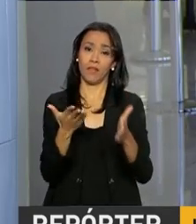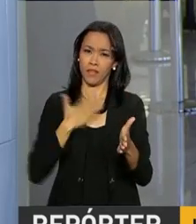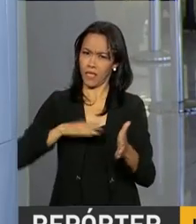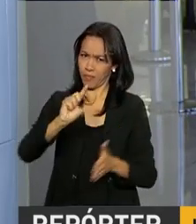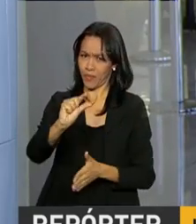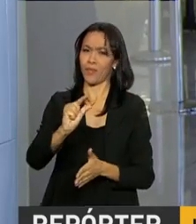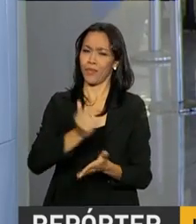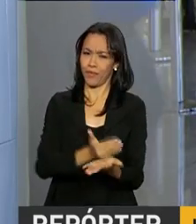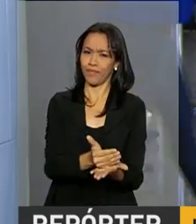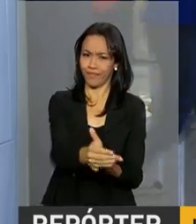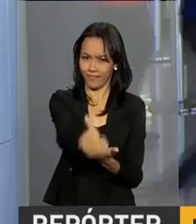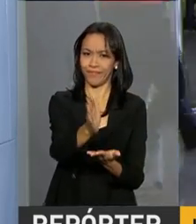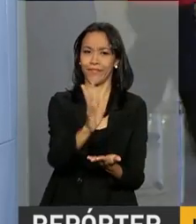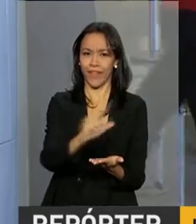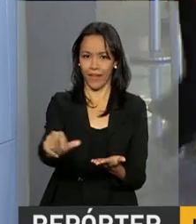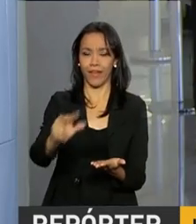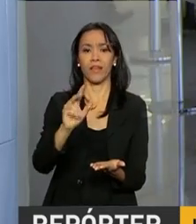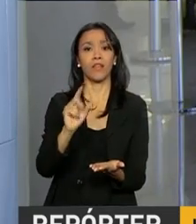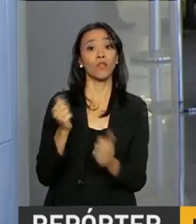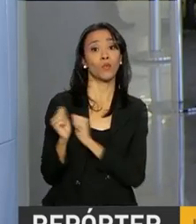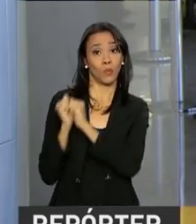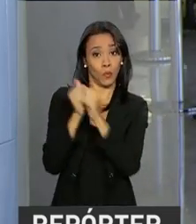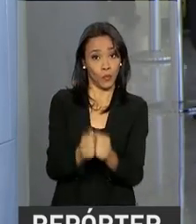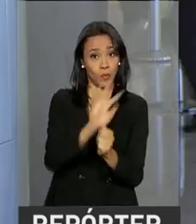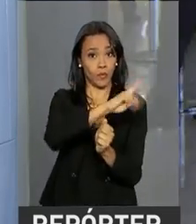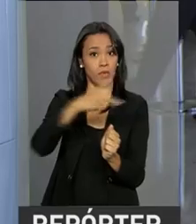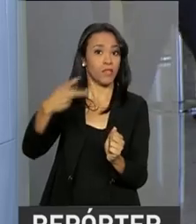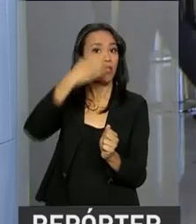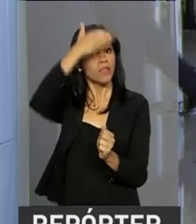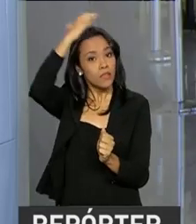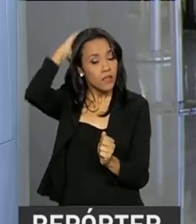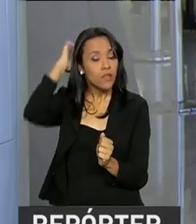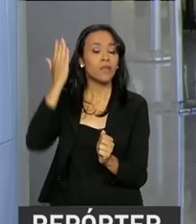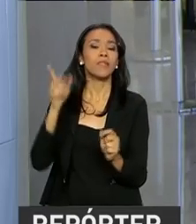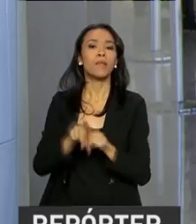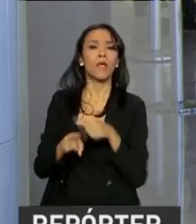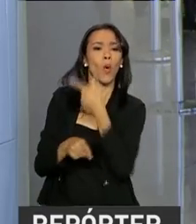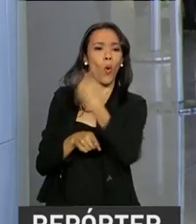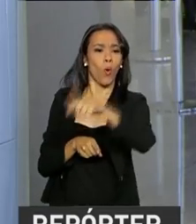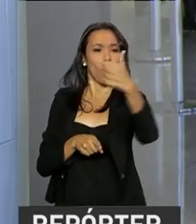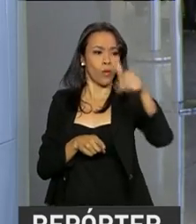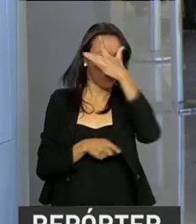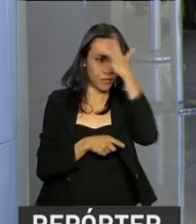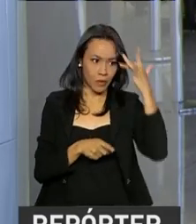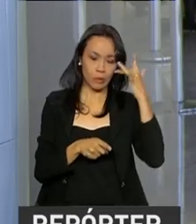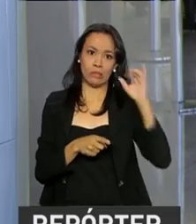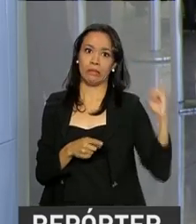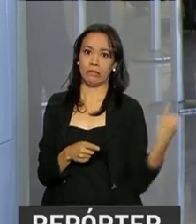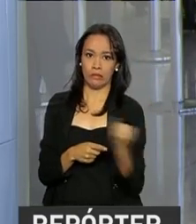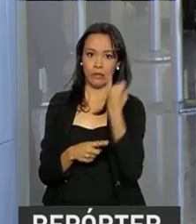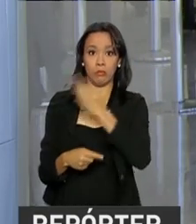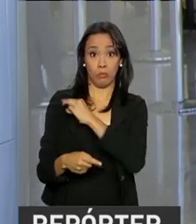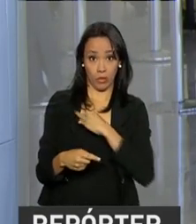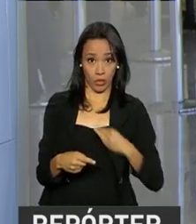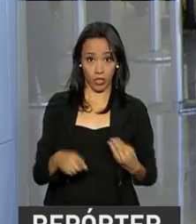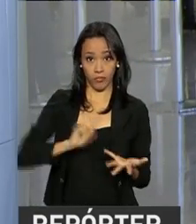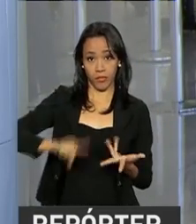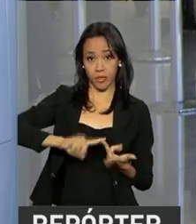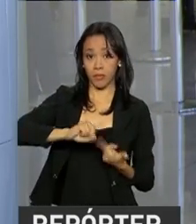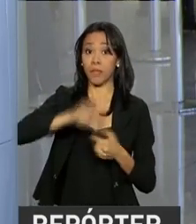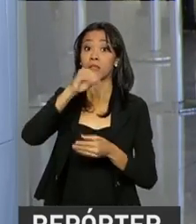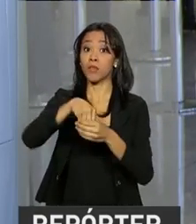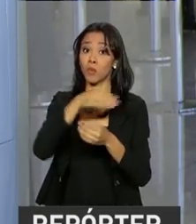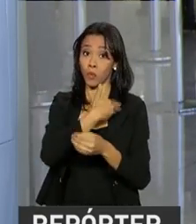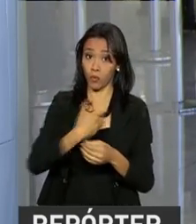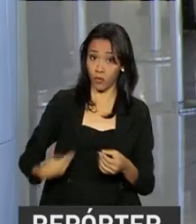uma cerimônia aqui no Palácio do Planalto com o presidente em exercício Michel Temer, também outras autoridades e ministros do governo. Esse programa